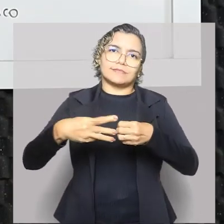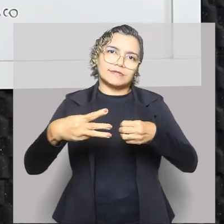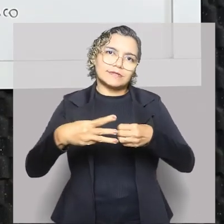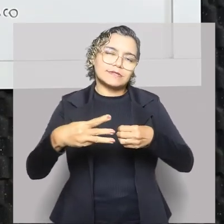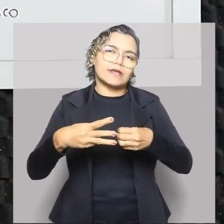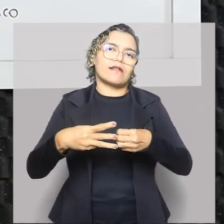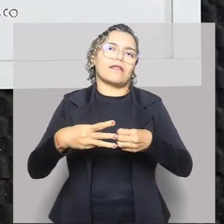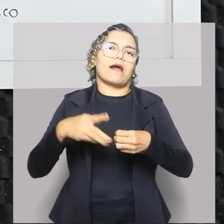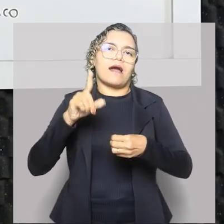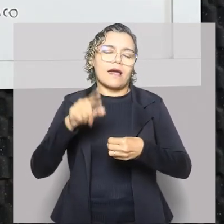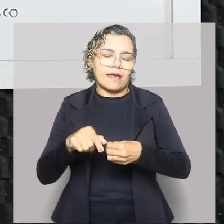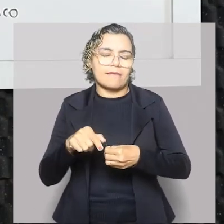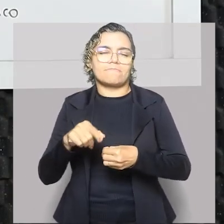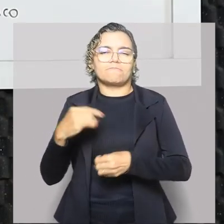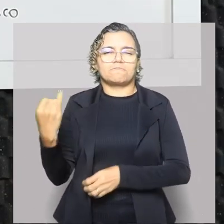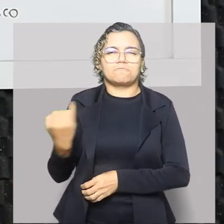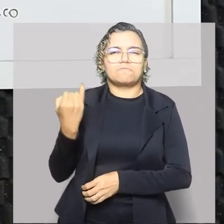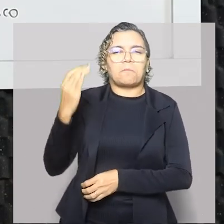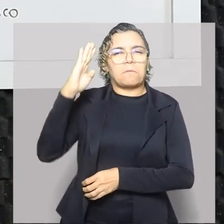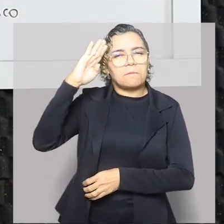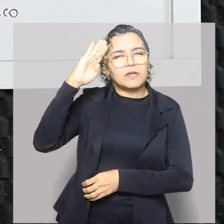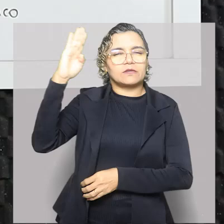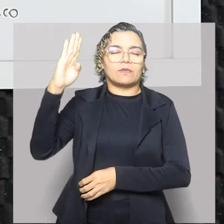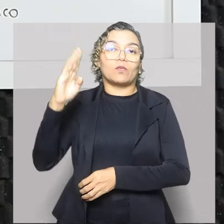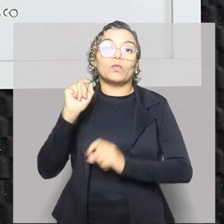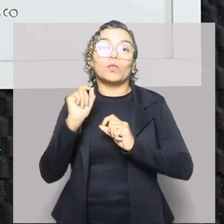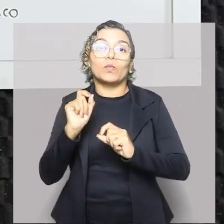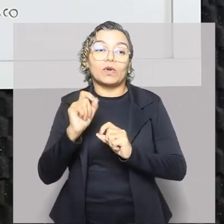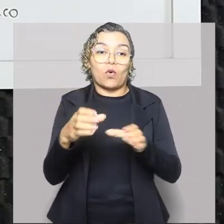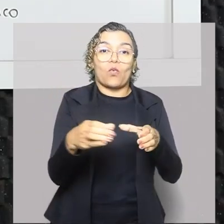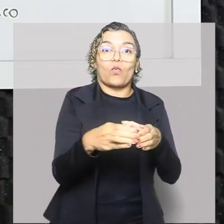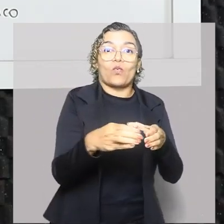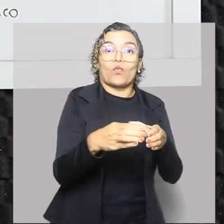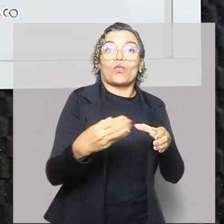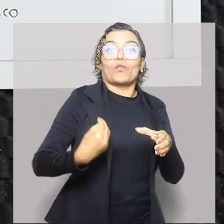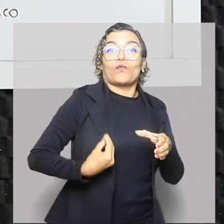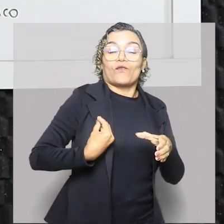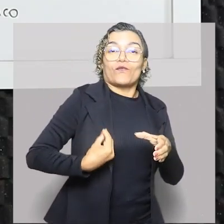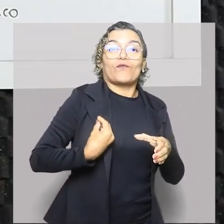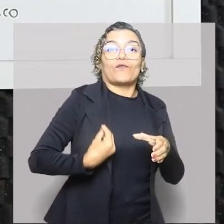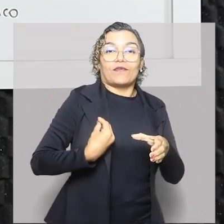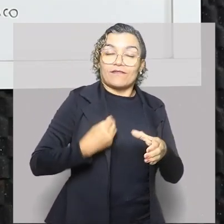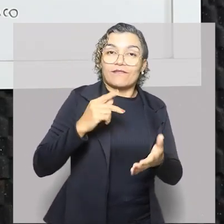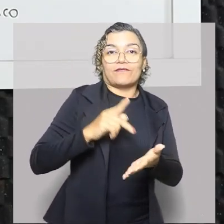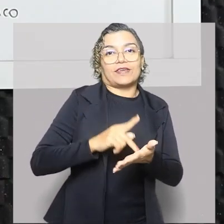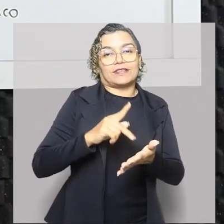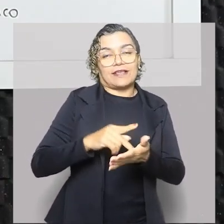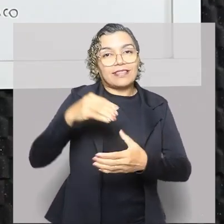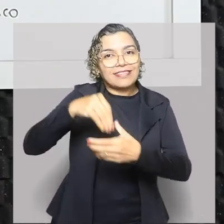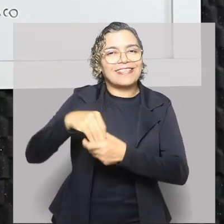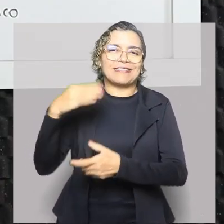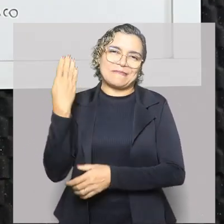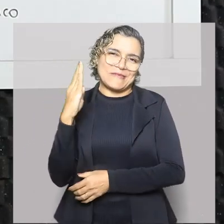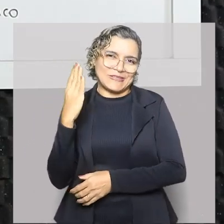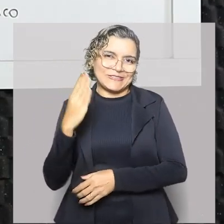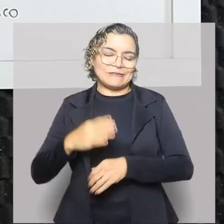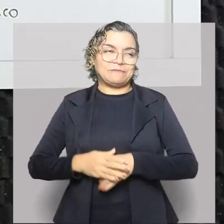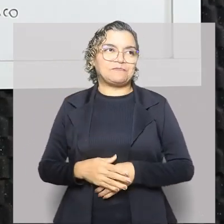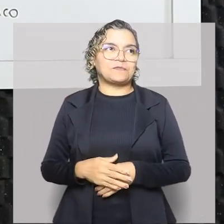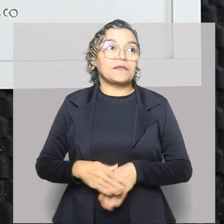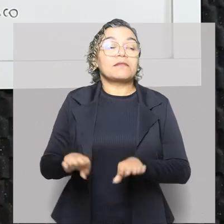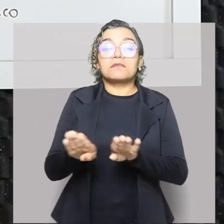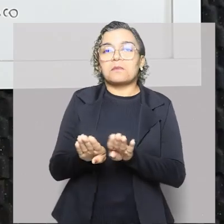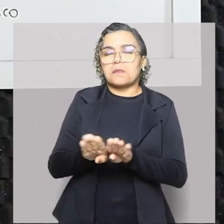um requisito aí que a gente tem que pontuar para que os indivíduos eles sejam considerados vivos ali para a biologia. Vamos colocar